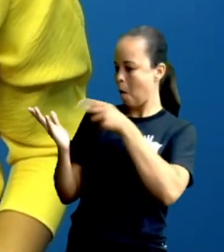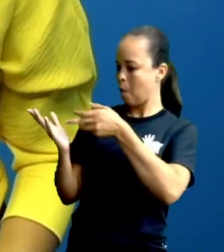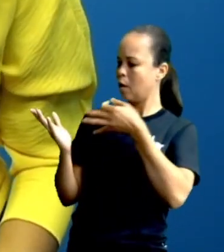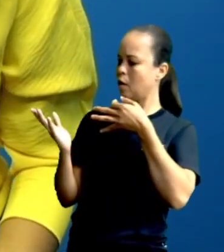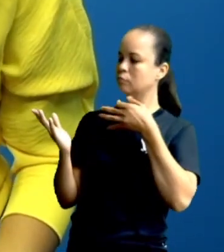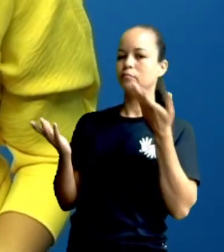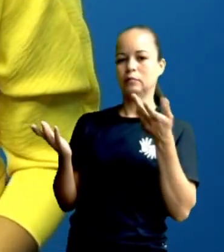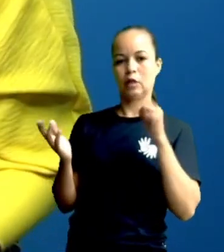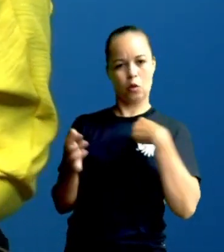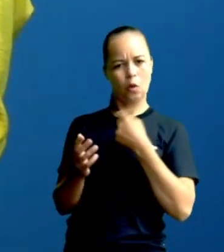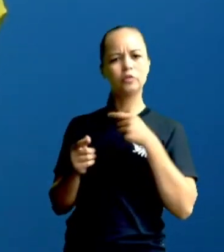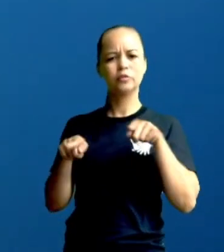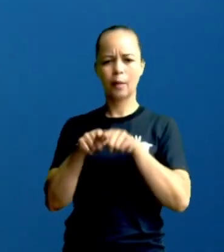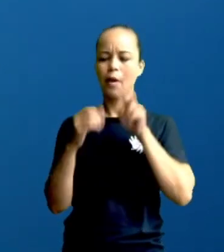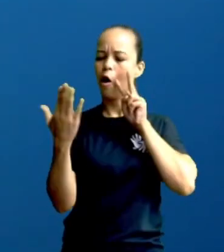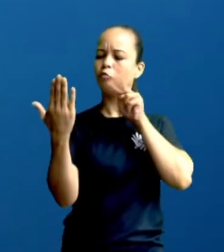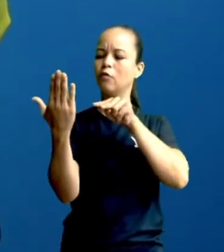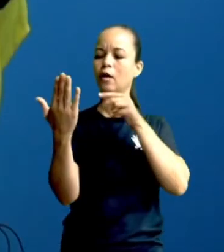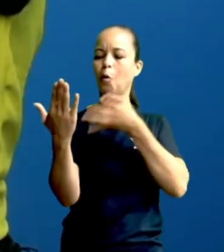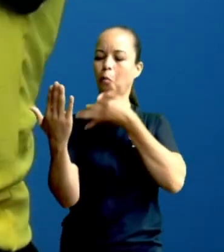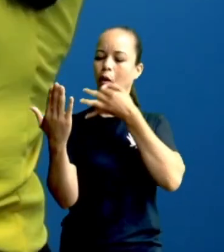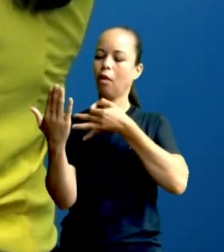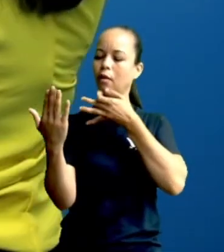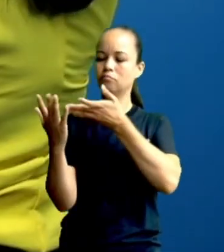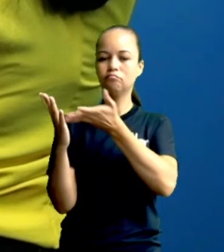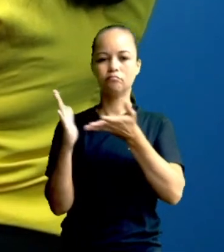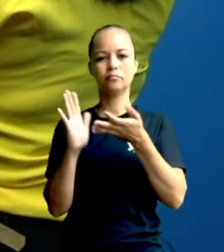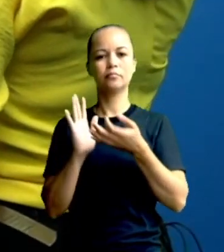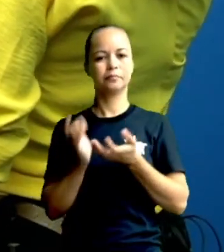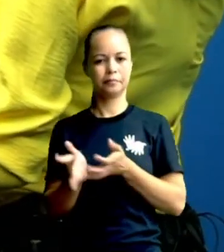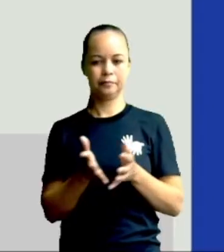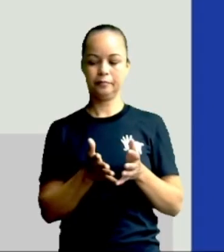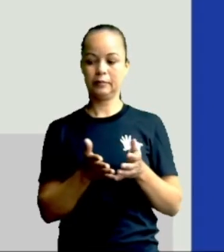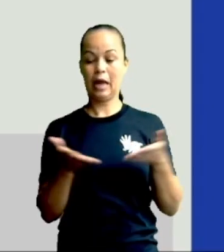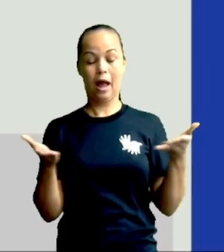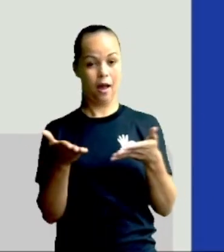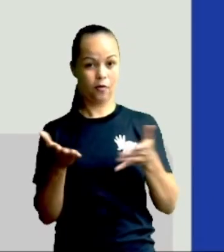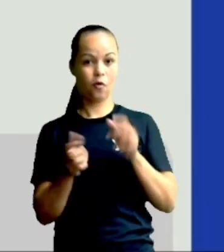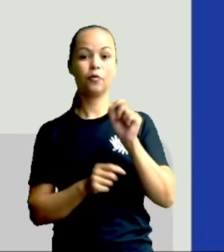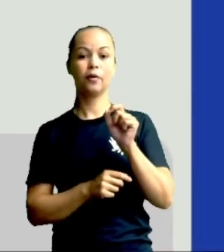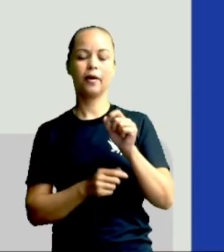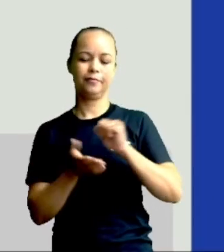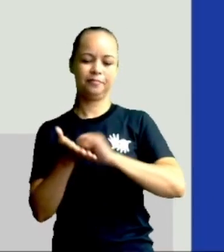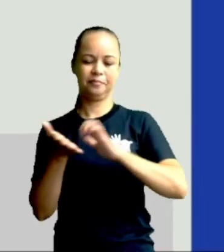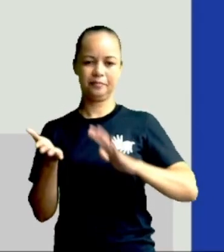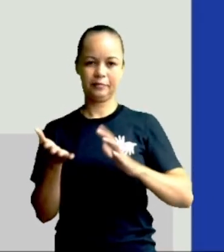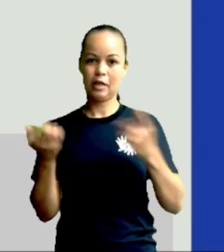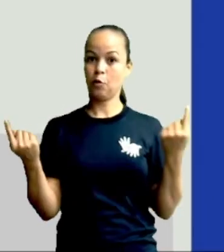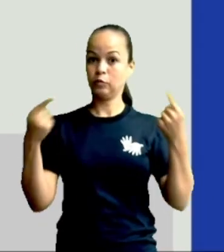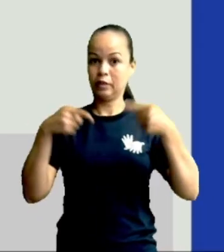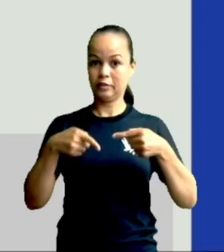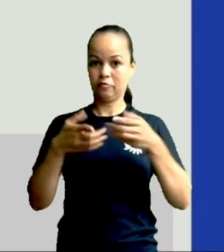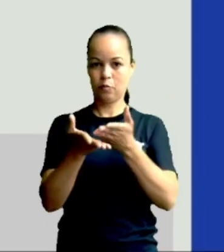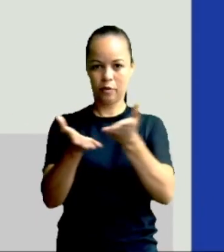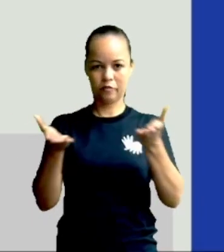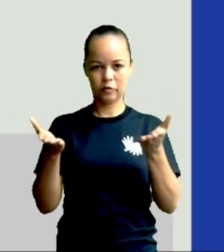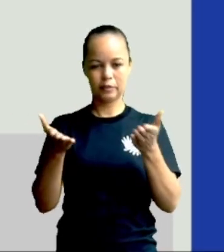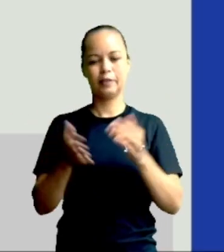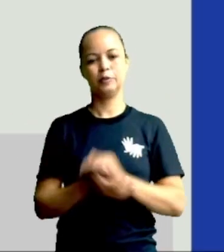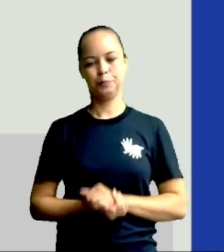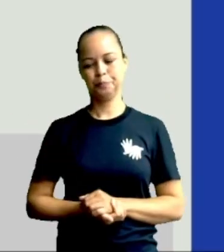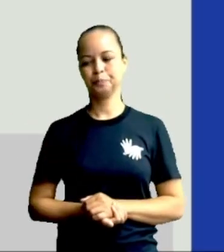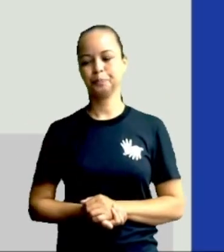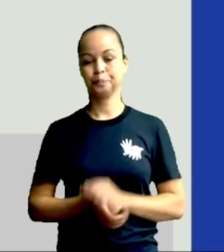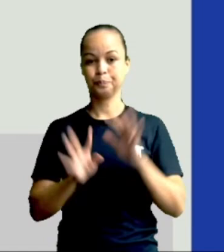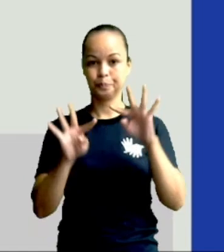também tem a nossa, tá bom? Hora da atividade, vamos lá. Desafio para vocês, crianças, presta